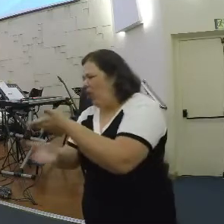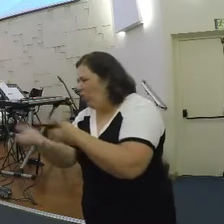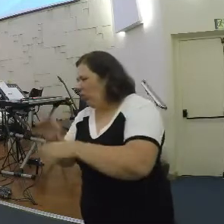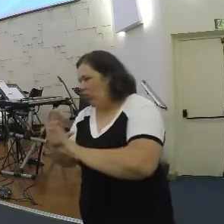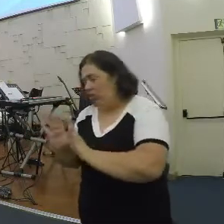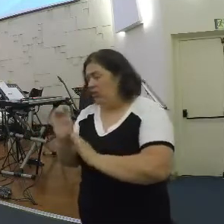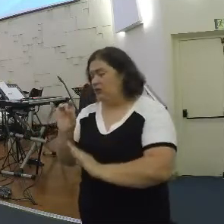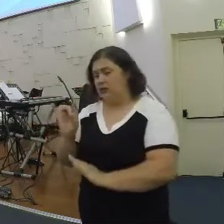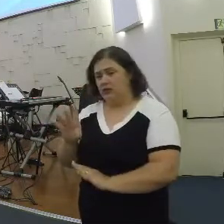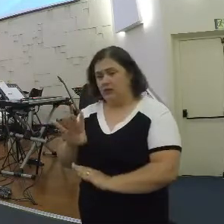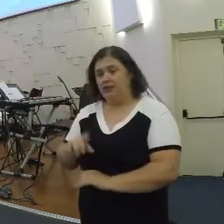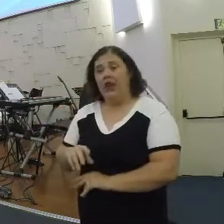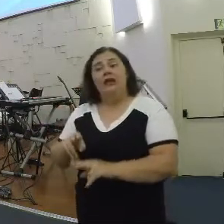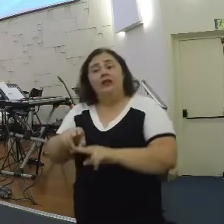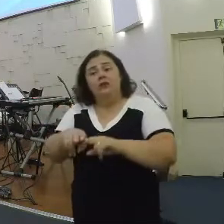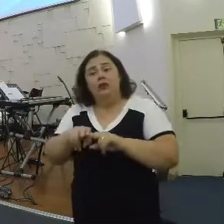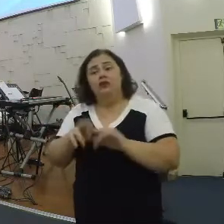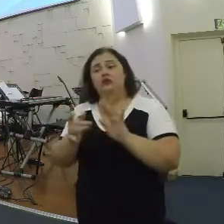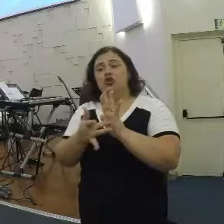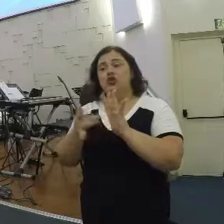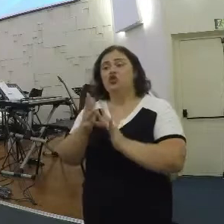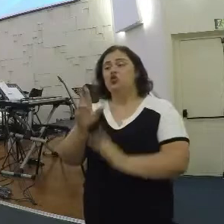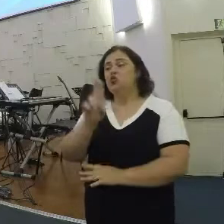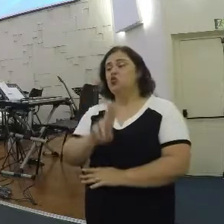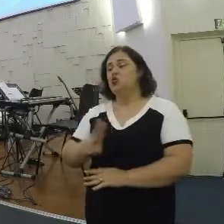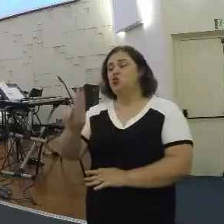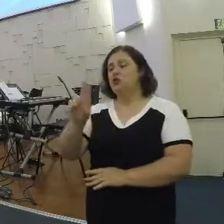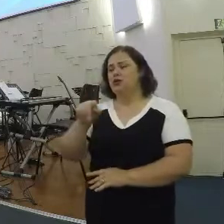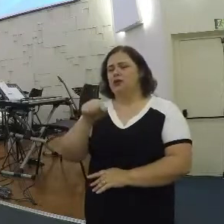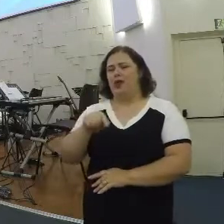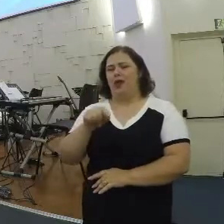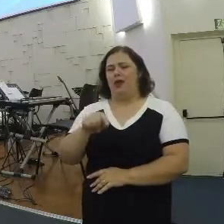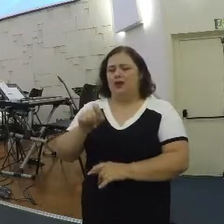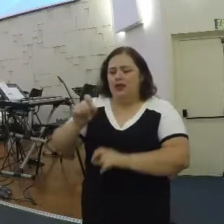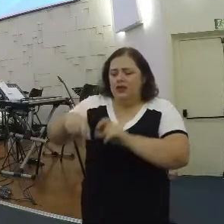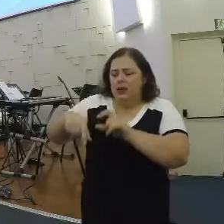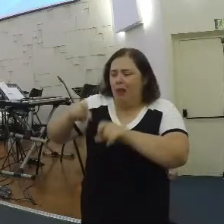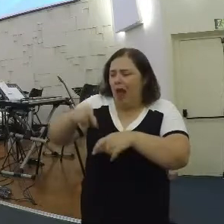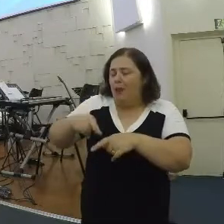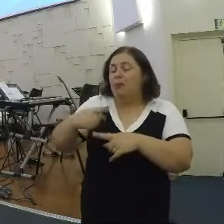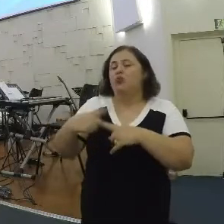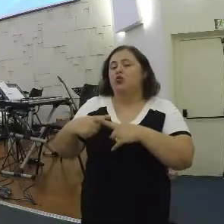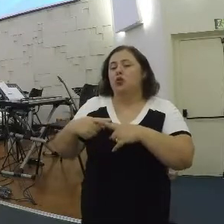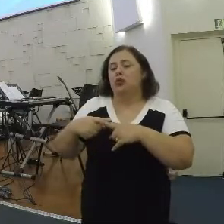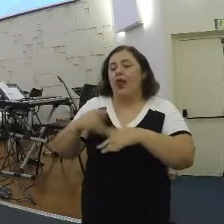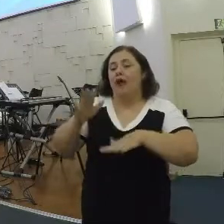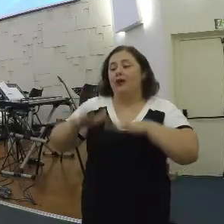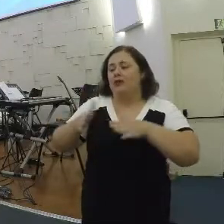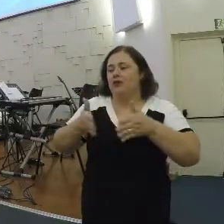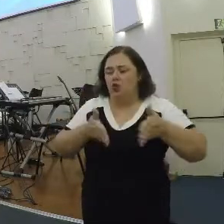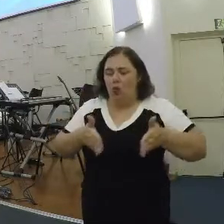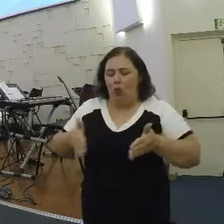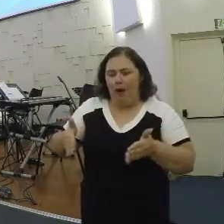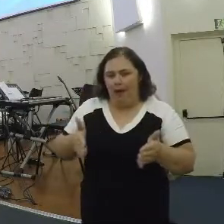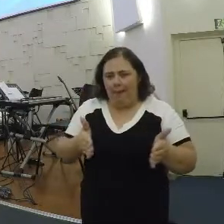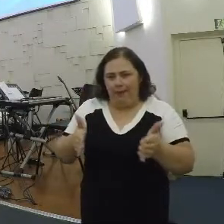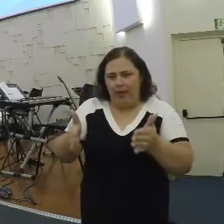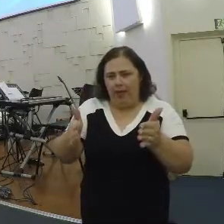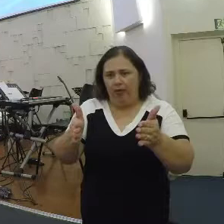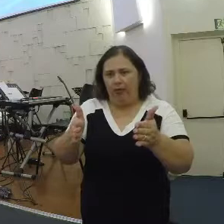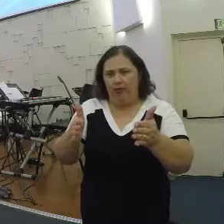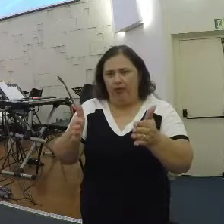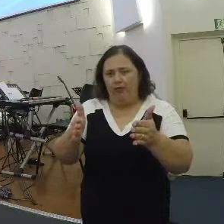a um terreno desafiador. Muitas vezes nas trilhas dos campos, antes que a semente